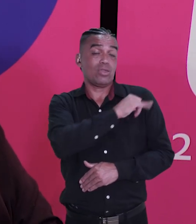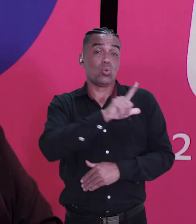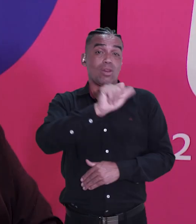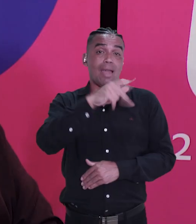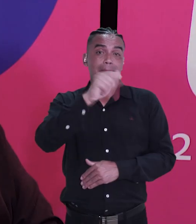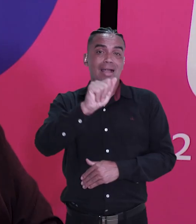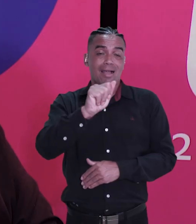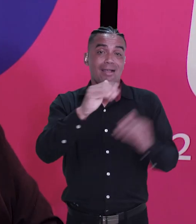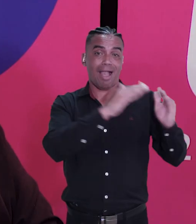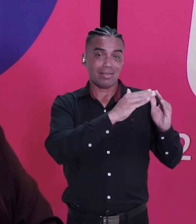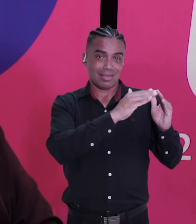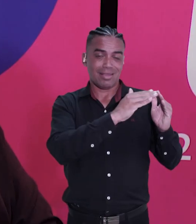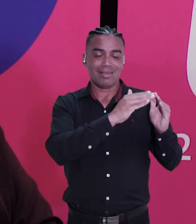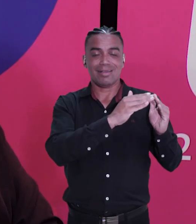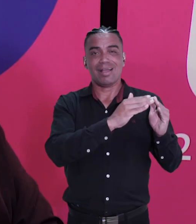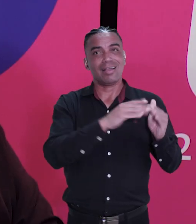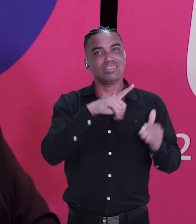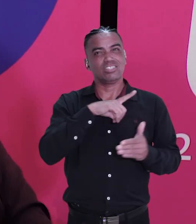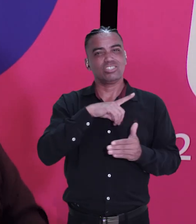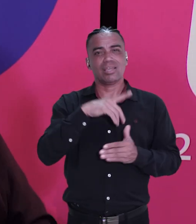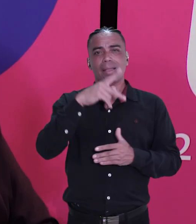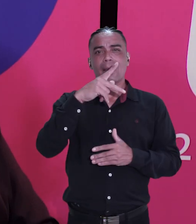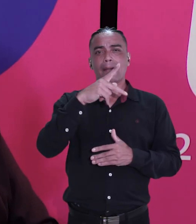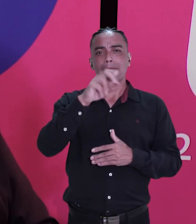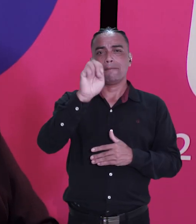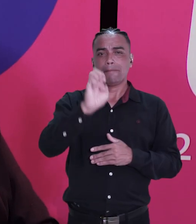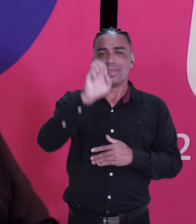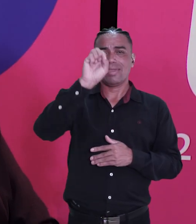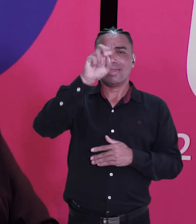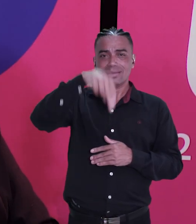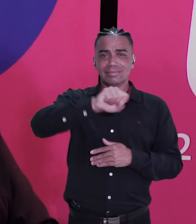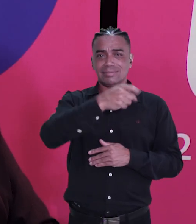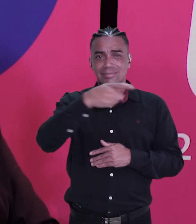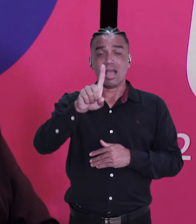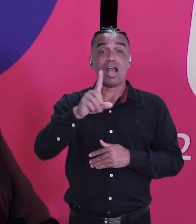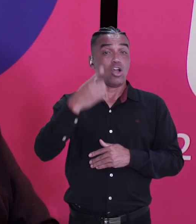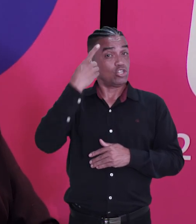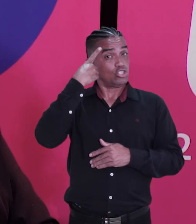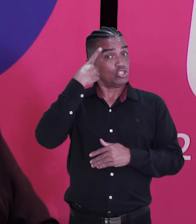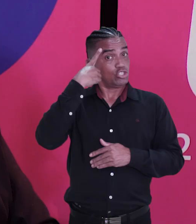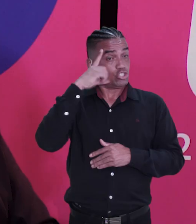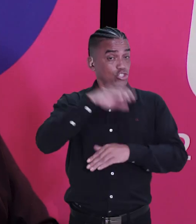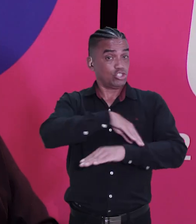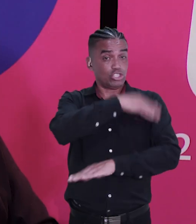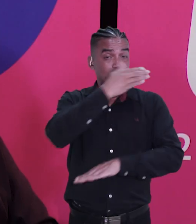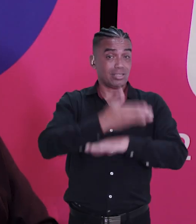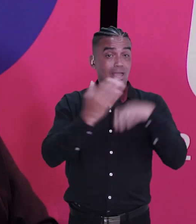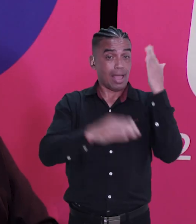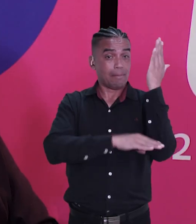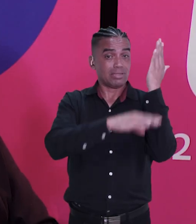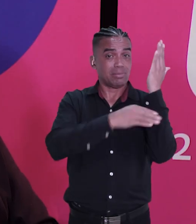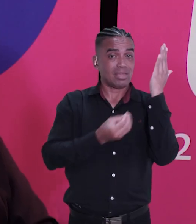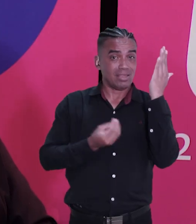Lapa, tinha uma coisa chamada pensão diurna, que é você usar o seu